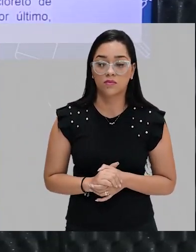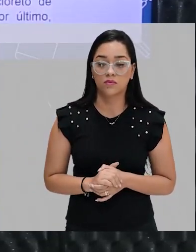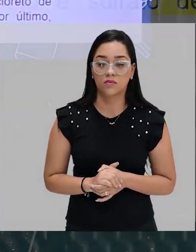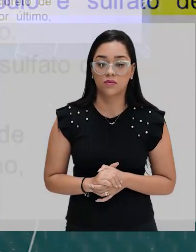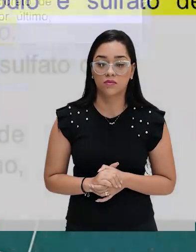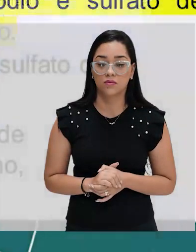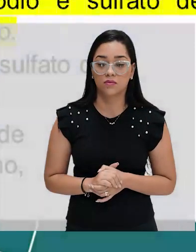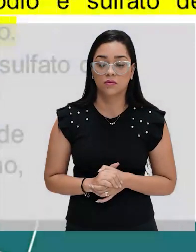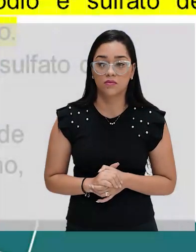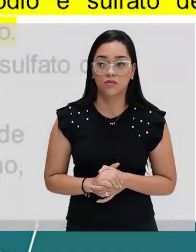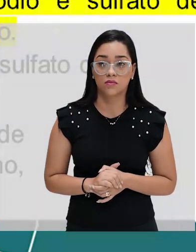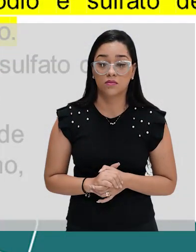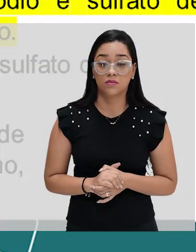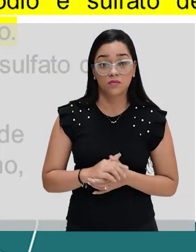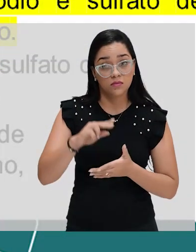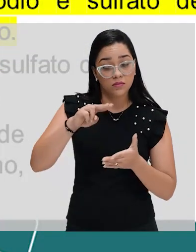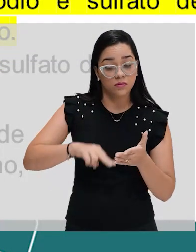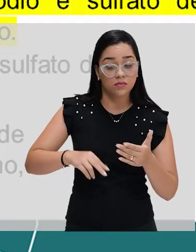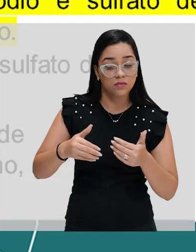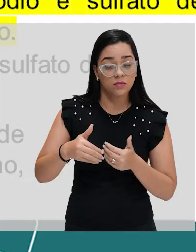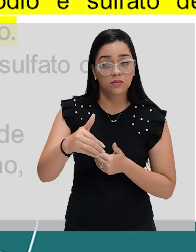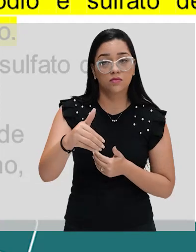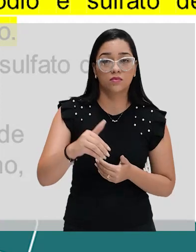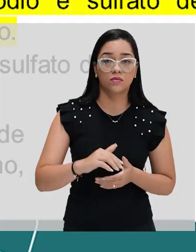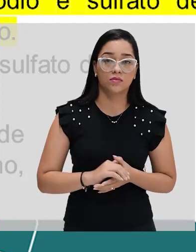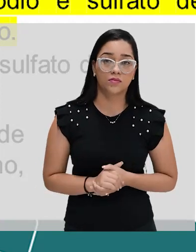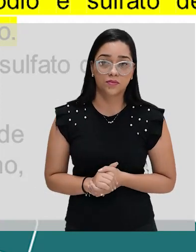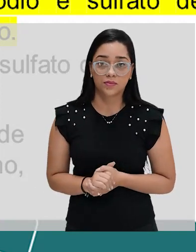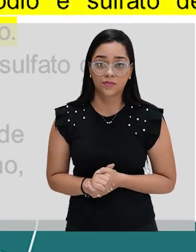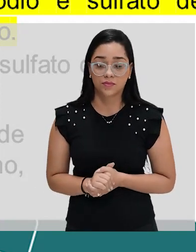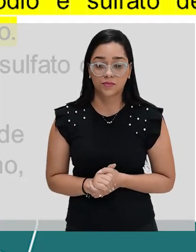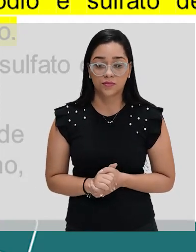continuação da questão. Suponha que uma indústria